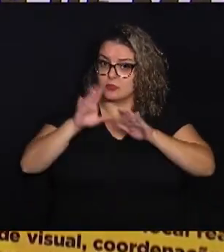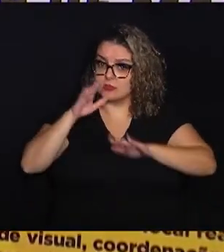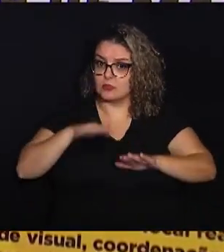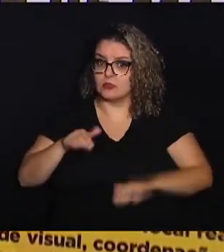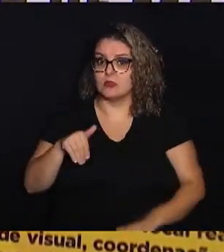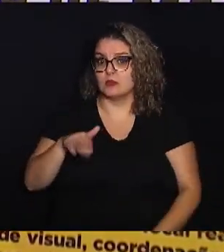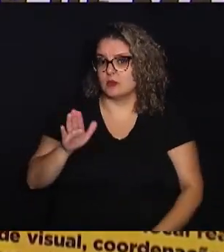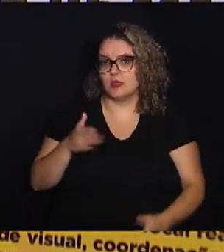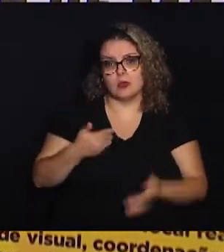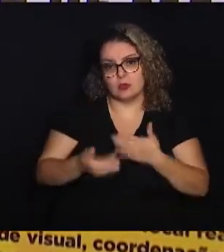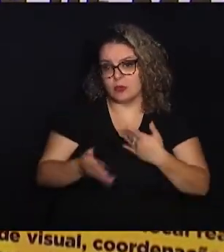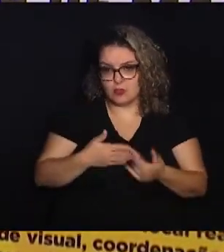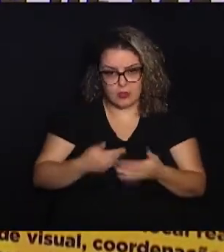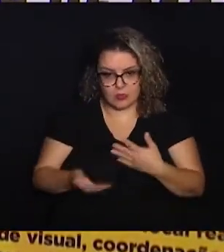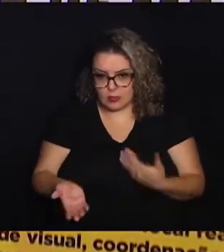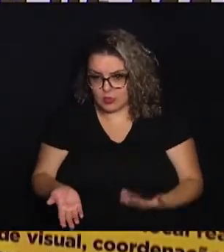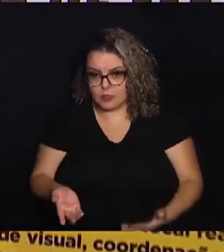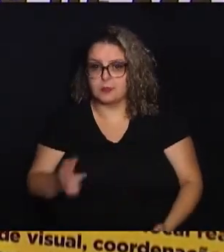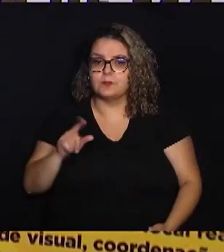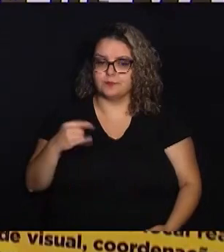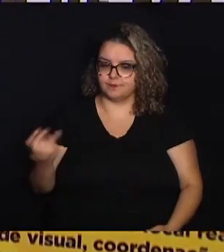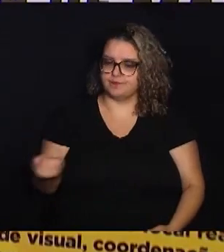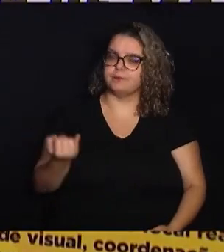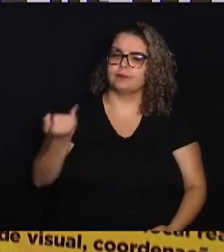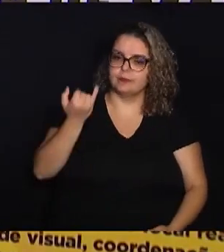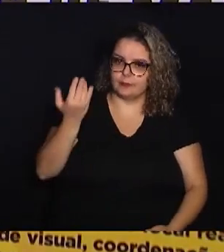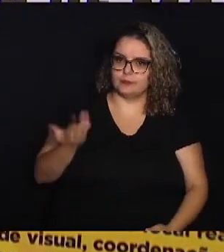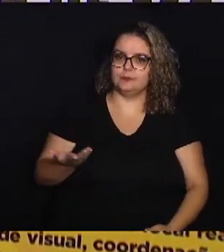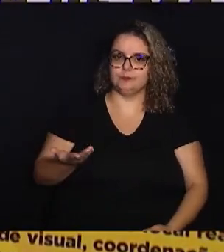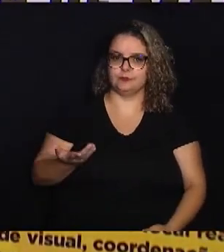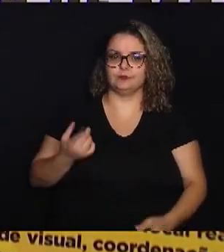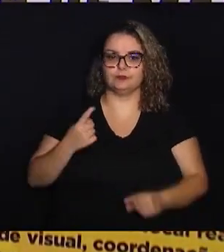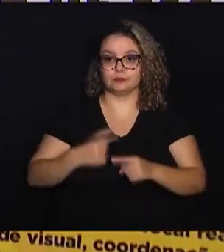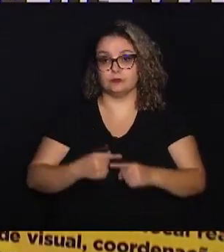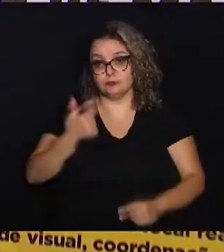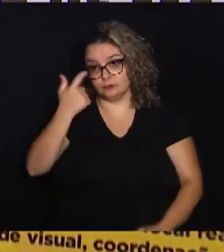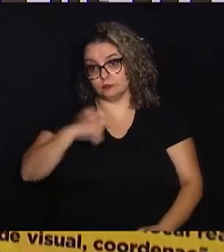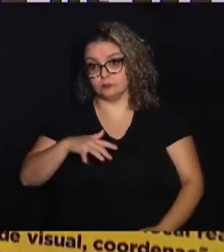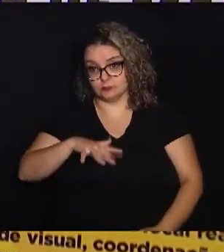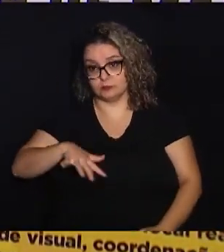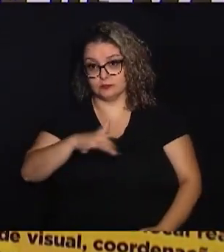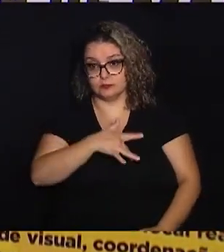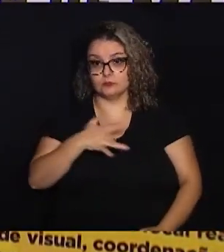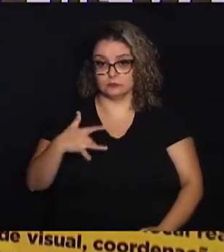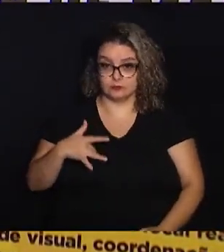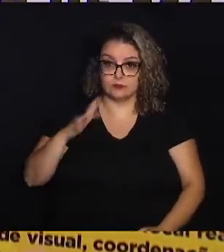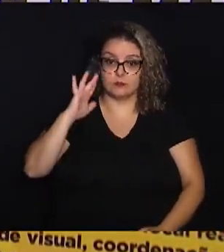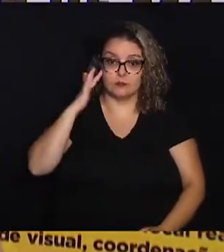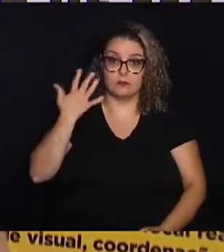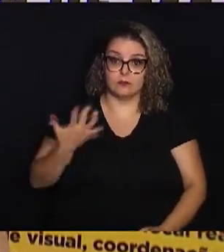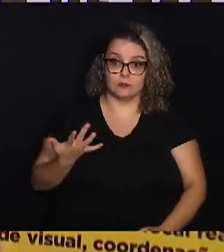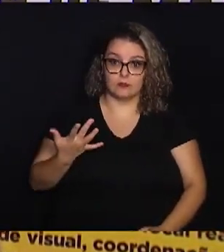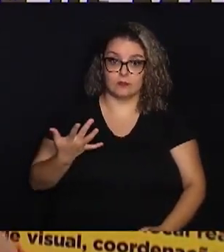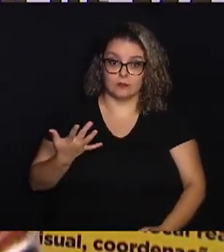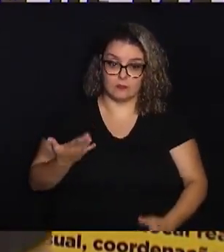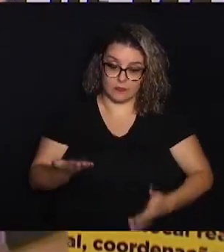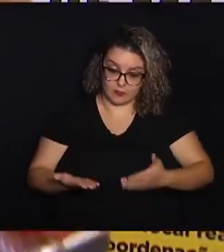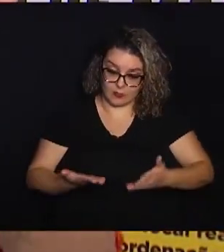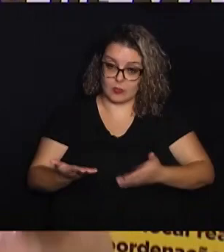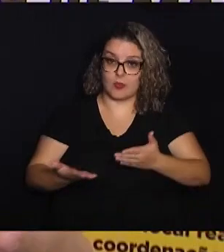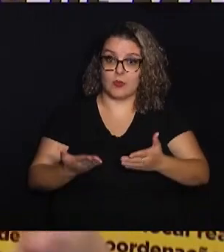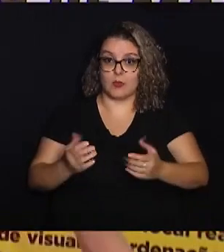seja ele qual for, eu acho que é fundamental, né? Porque eu que sou da saúde, acho que a gente tem que privar